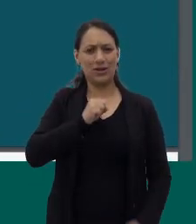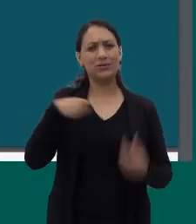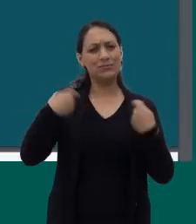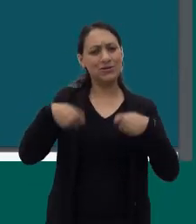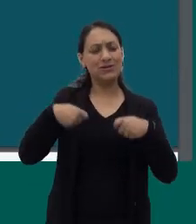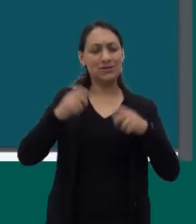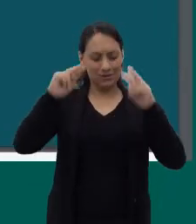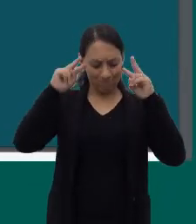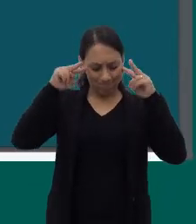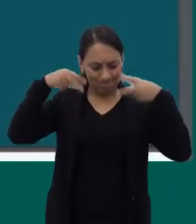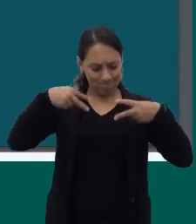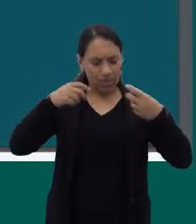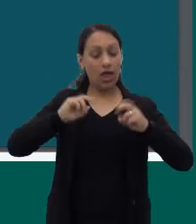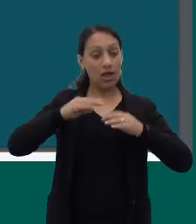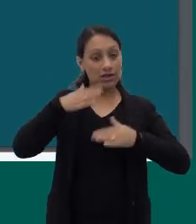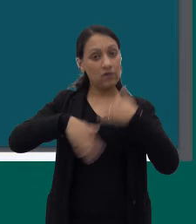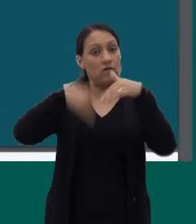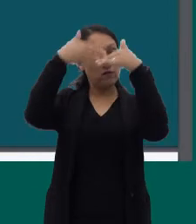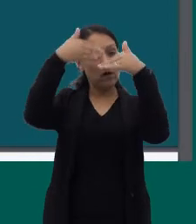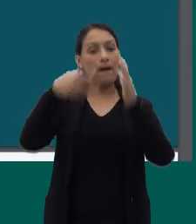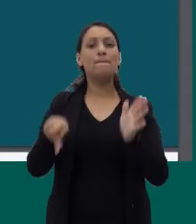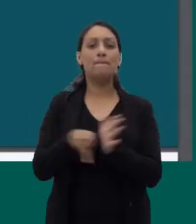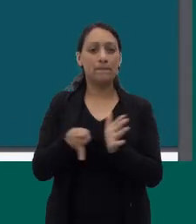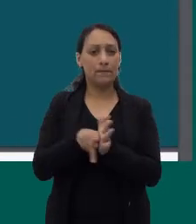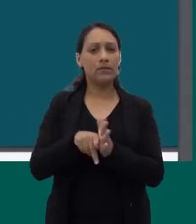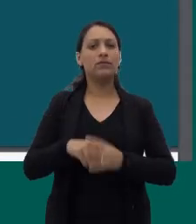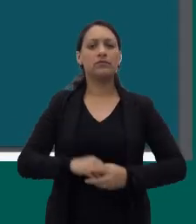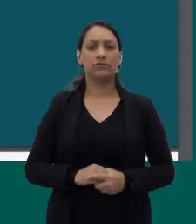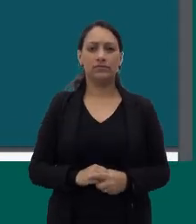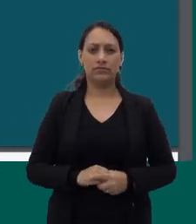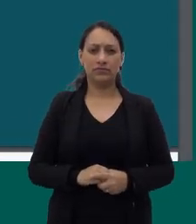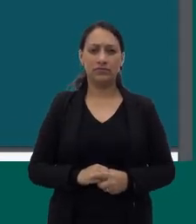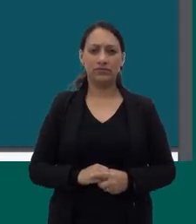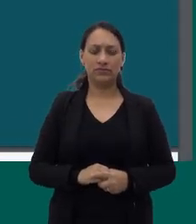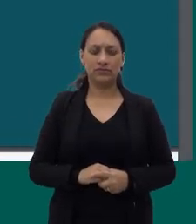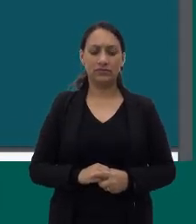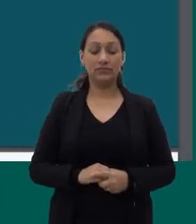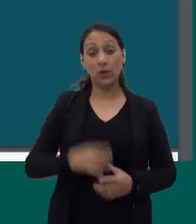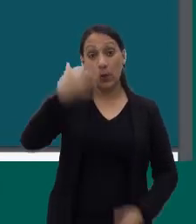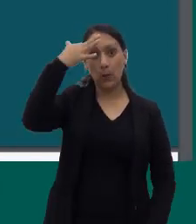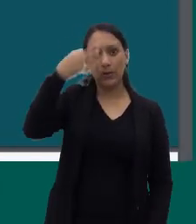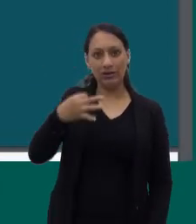sua própria. Acho que voltando àquele assunto hoje de compreender.